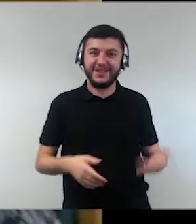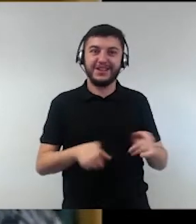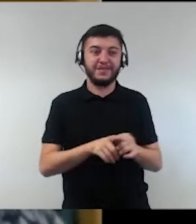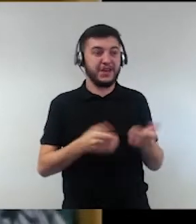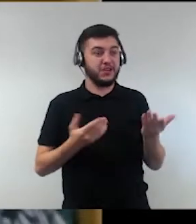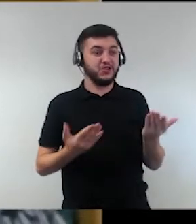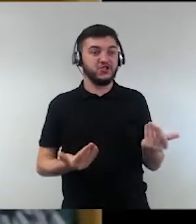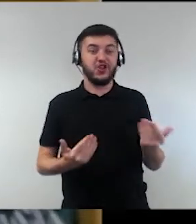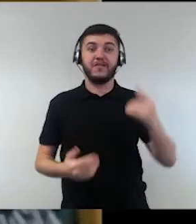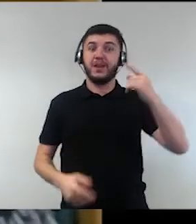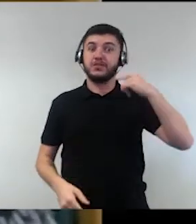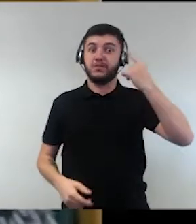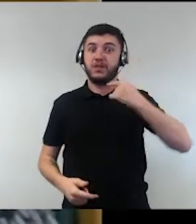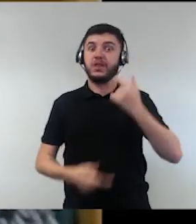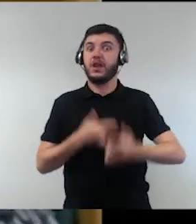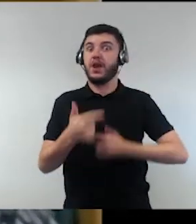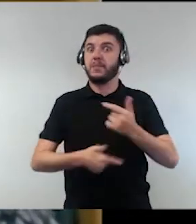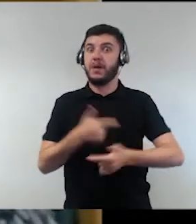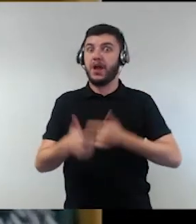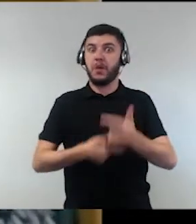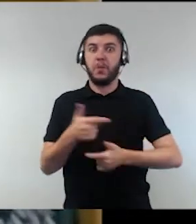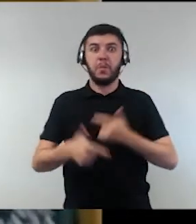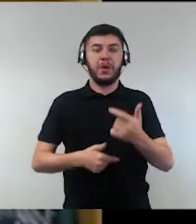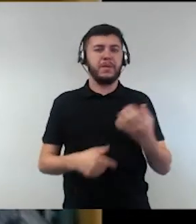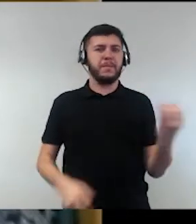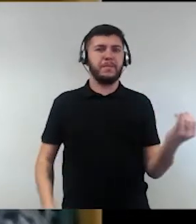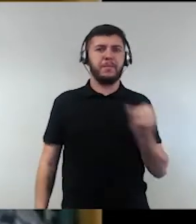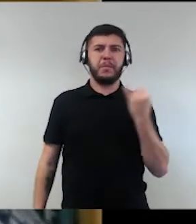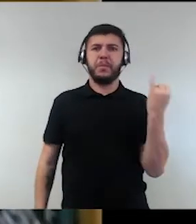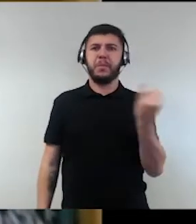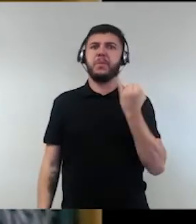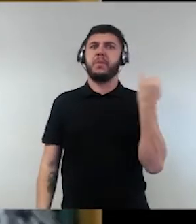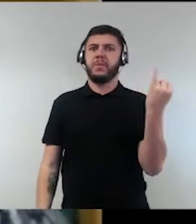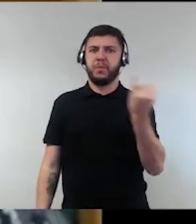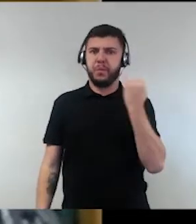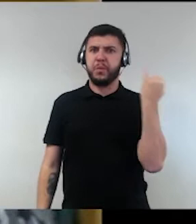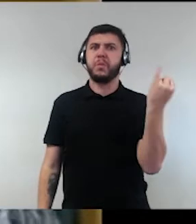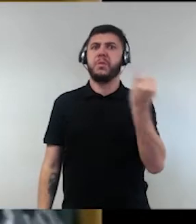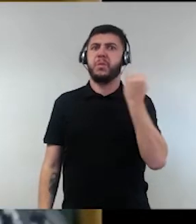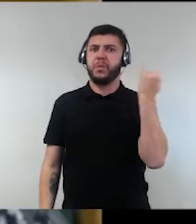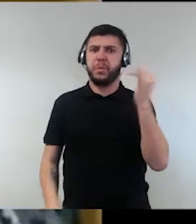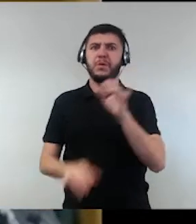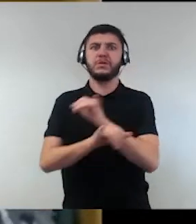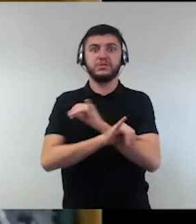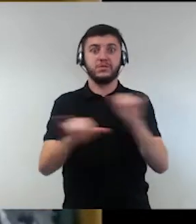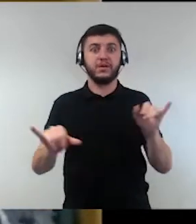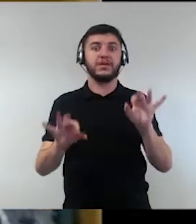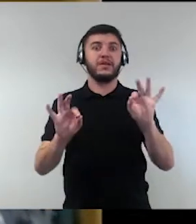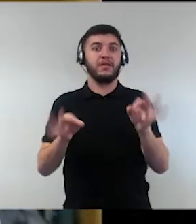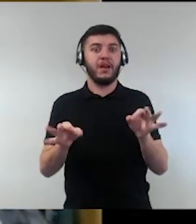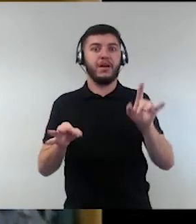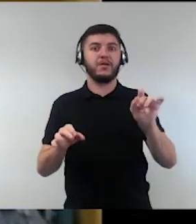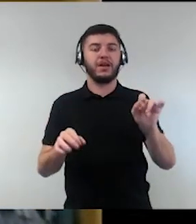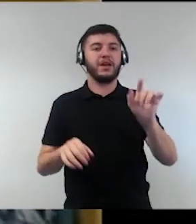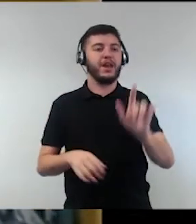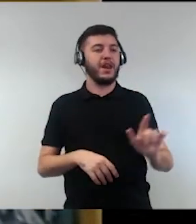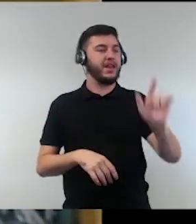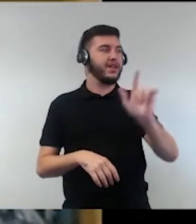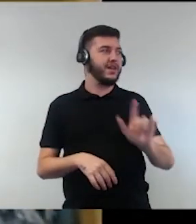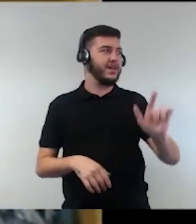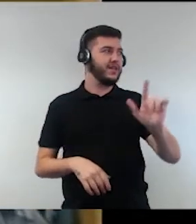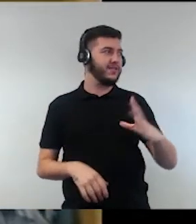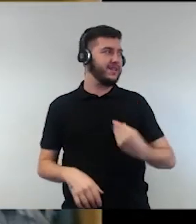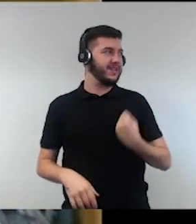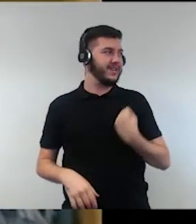jovem advogado e que faz um trabalho relevantíssimo na divulgação e na importância da literatura na nossa